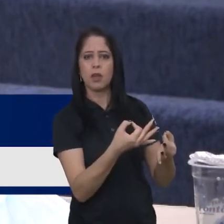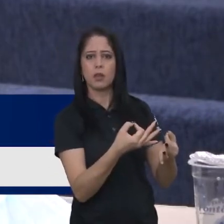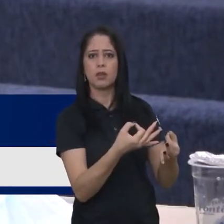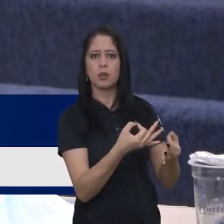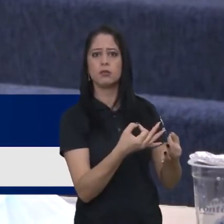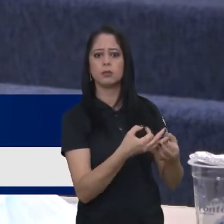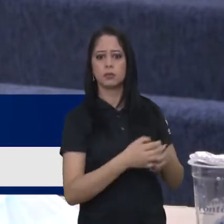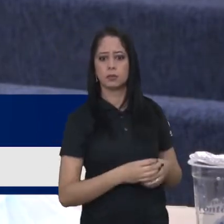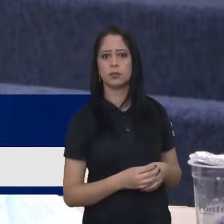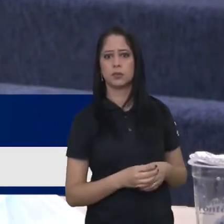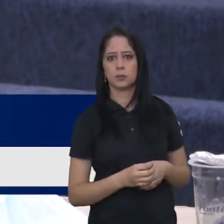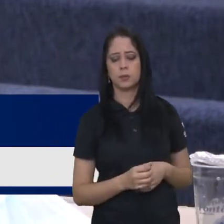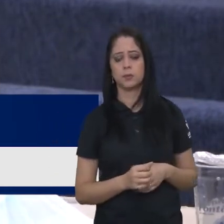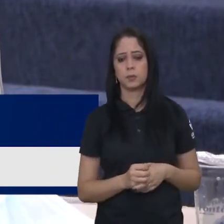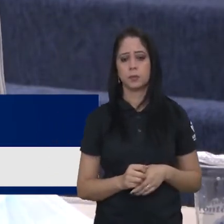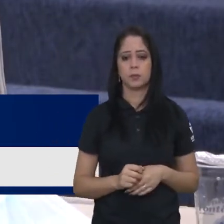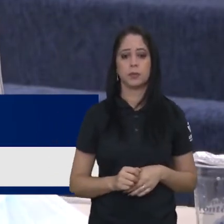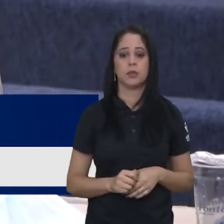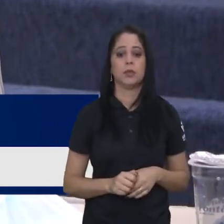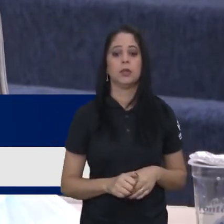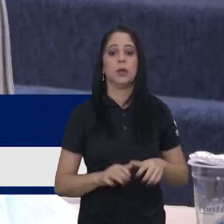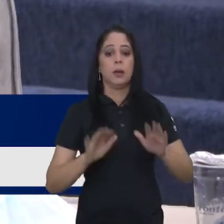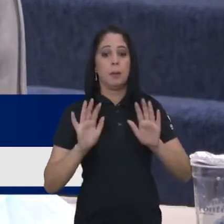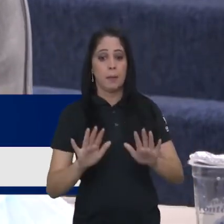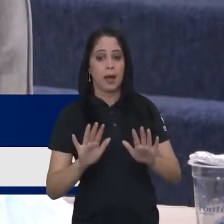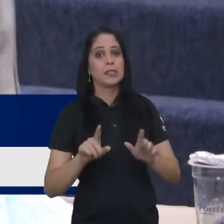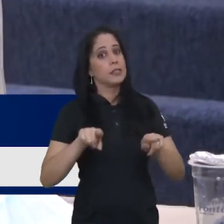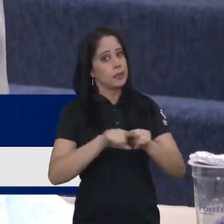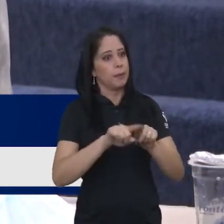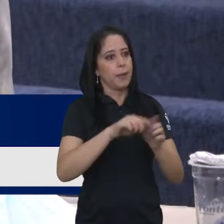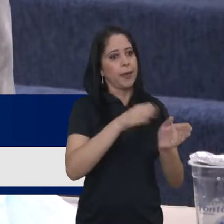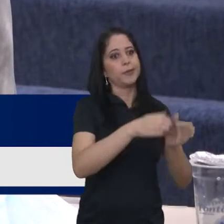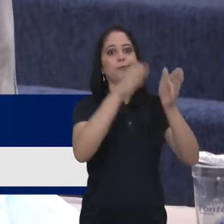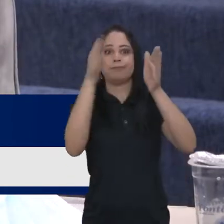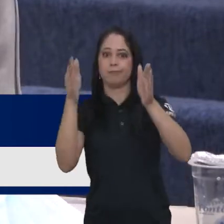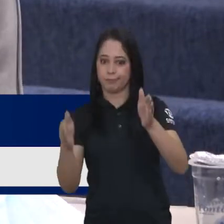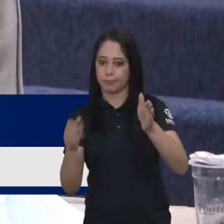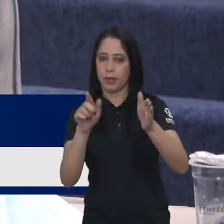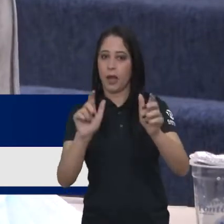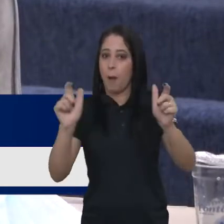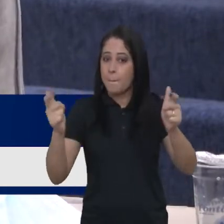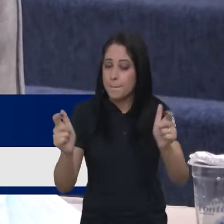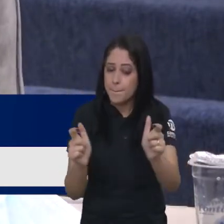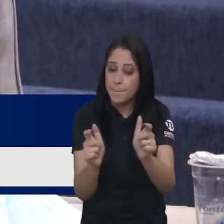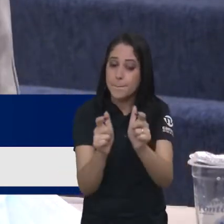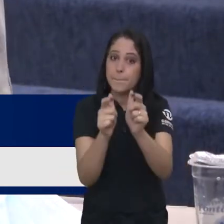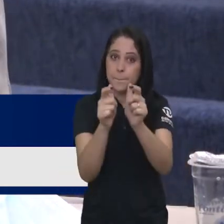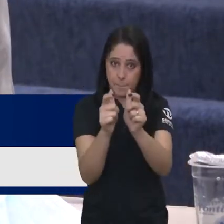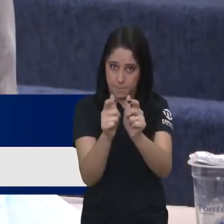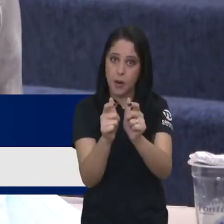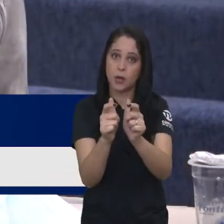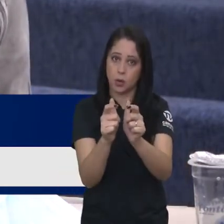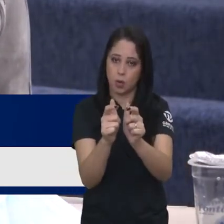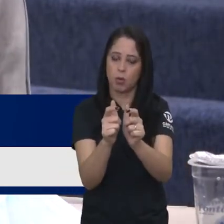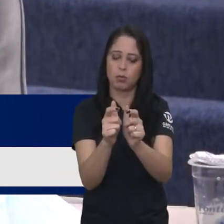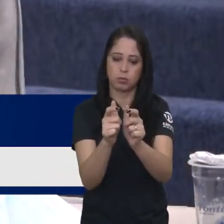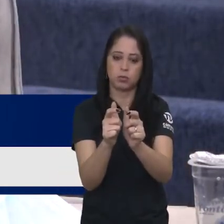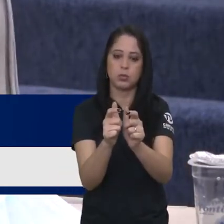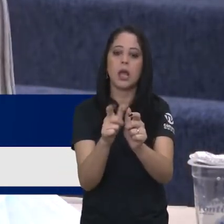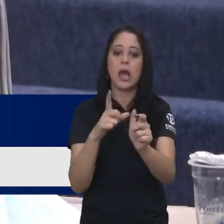que se faça necessário para uma regularização. mas, em conta partida, em número extremamente menor,